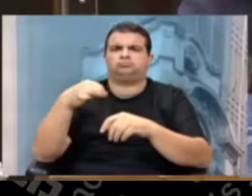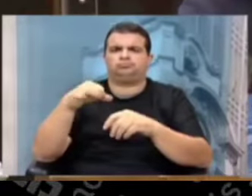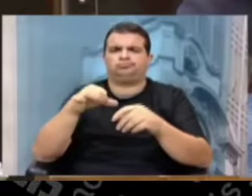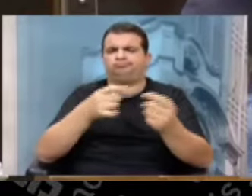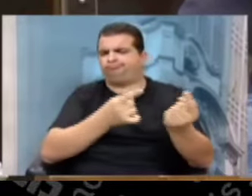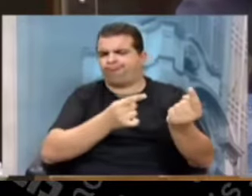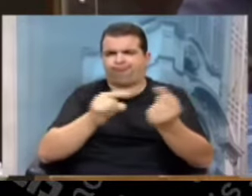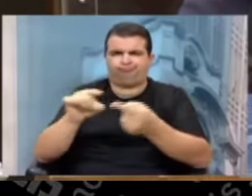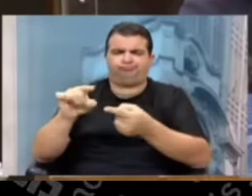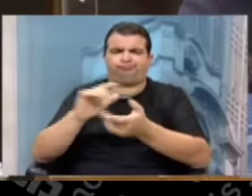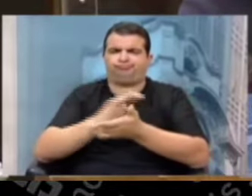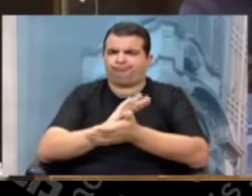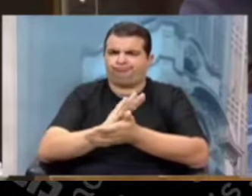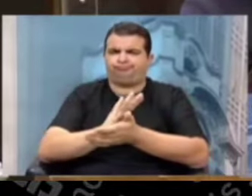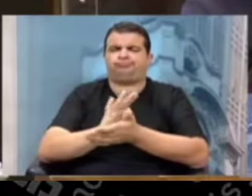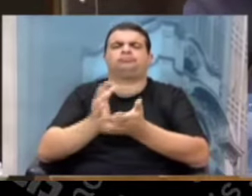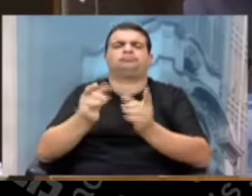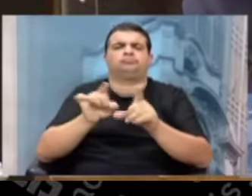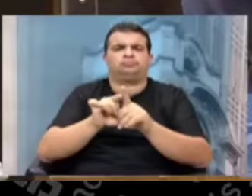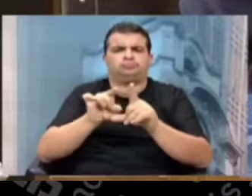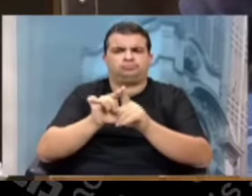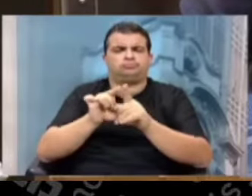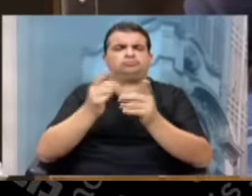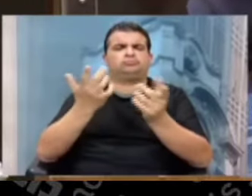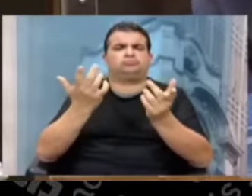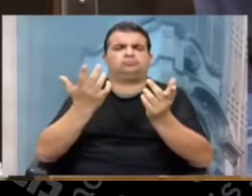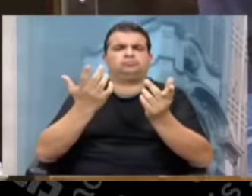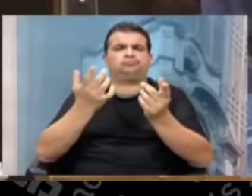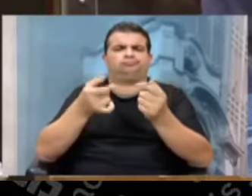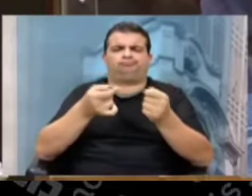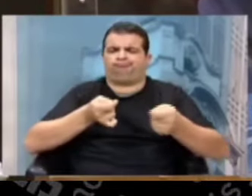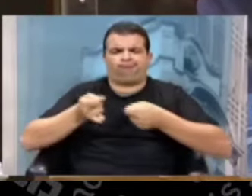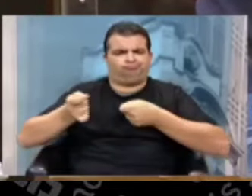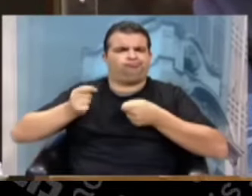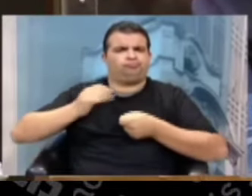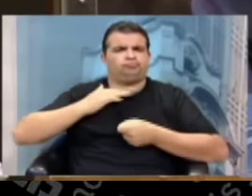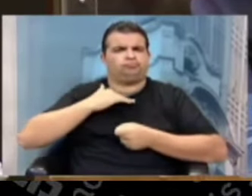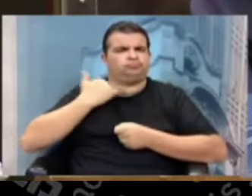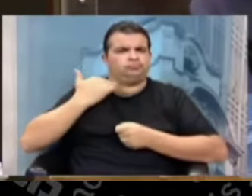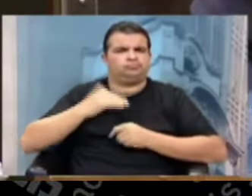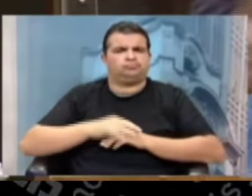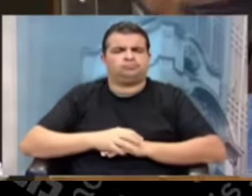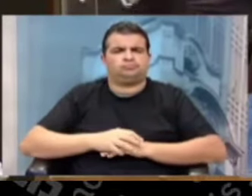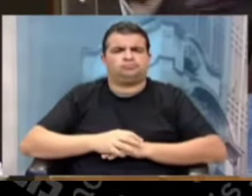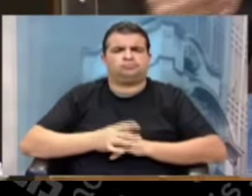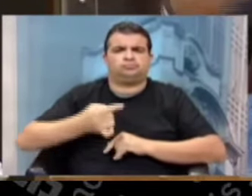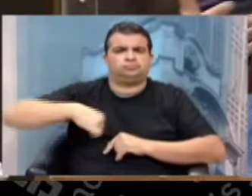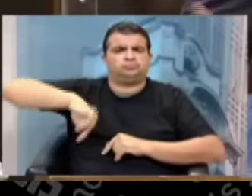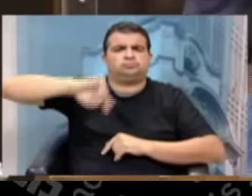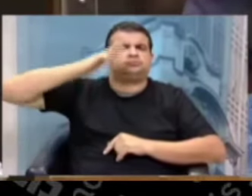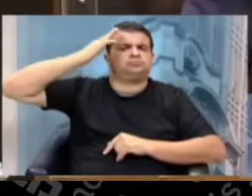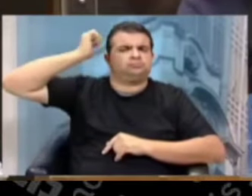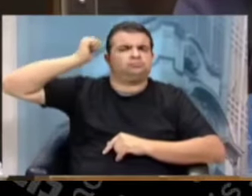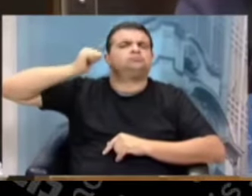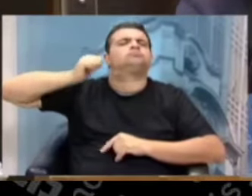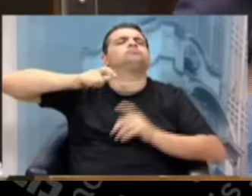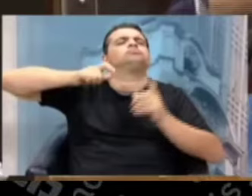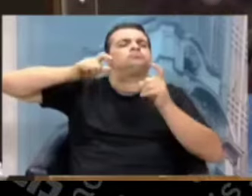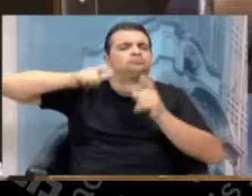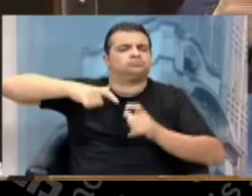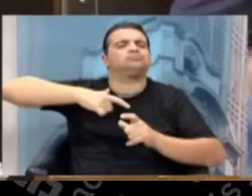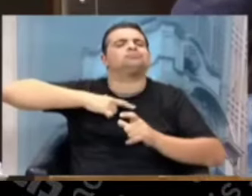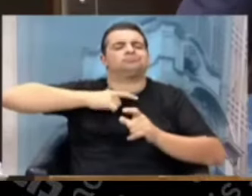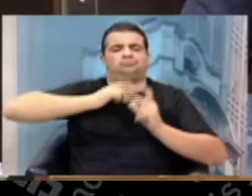lesbofóbico, racista, ameaçadas de morte. E nós sabemos de onde vem essa ideologia,